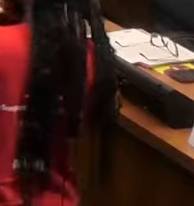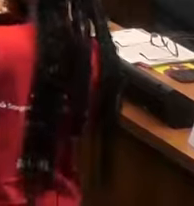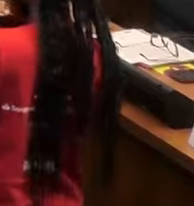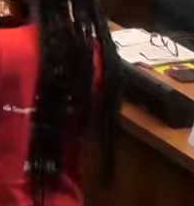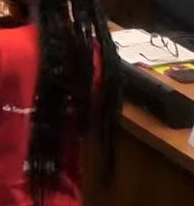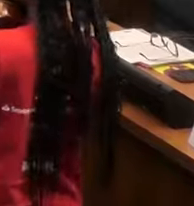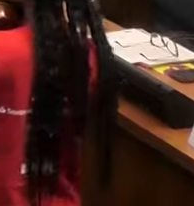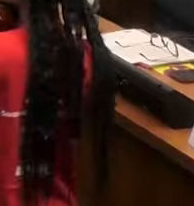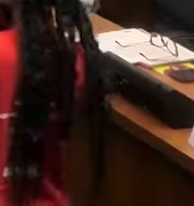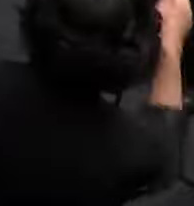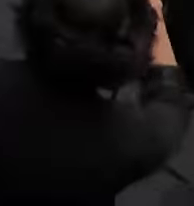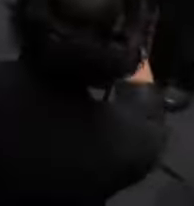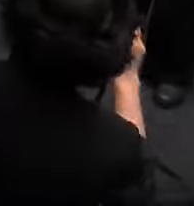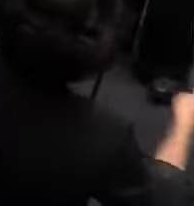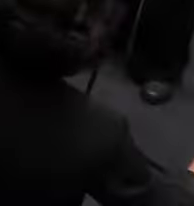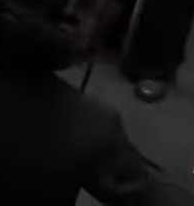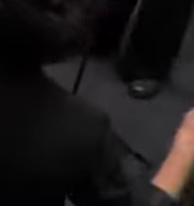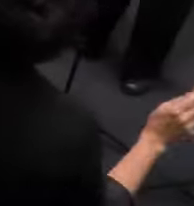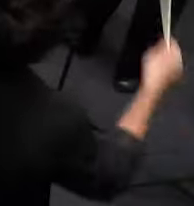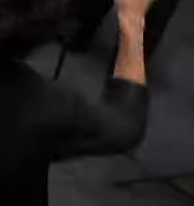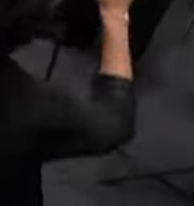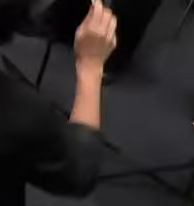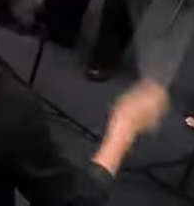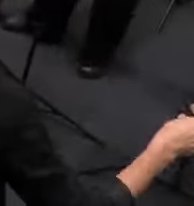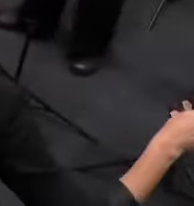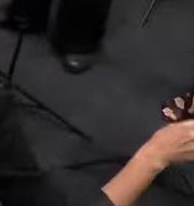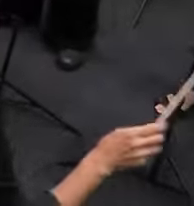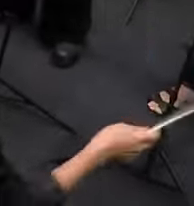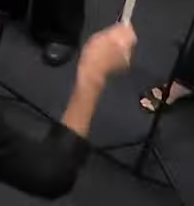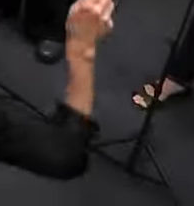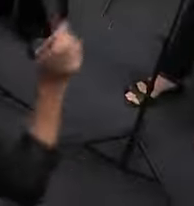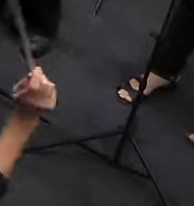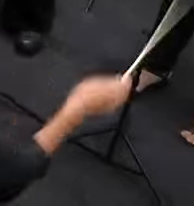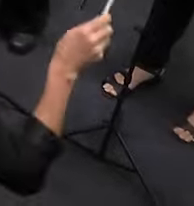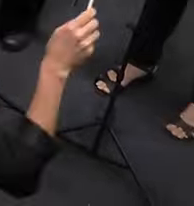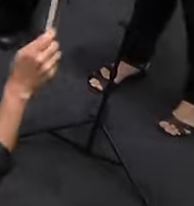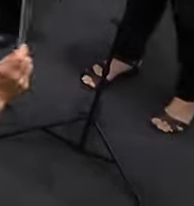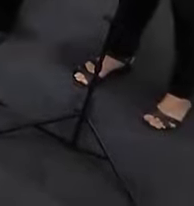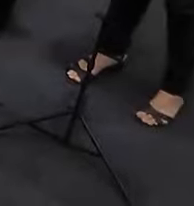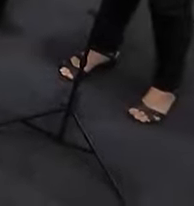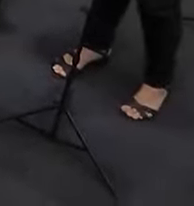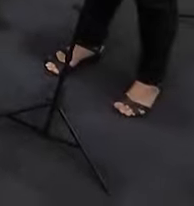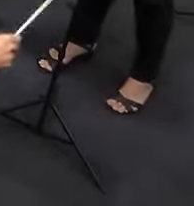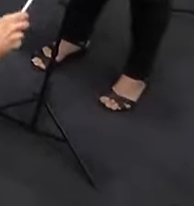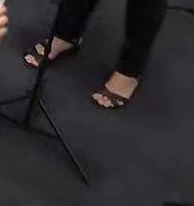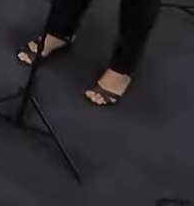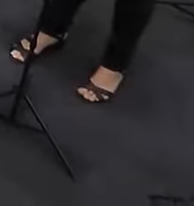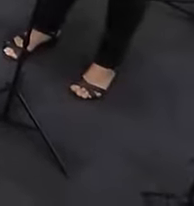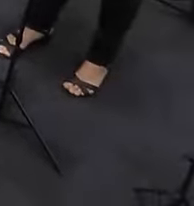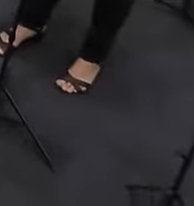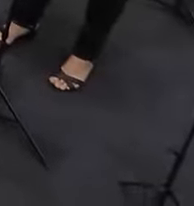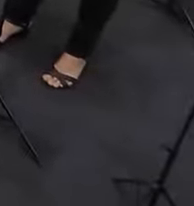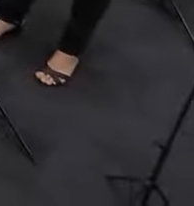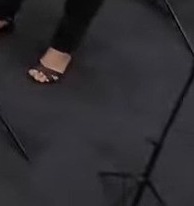segundo é no segundo mesmo aqui acho que ela botou já já